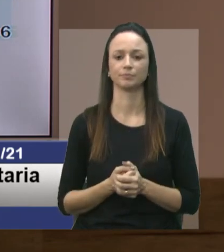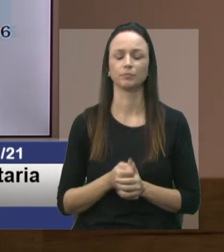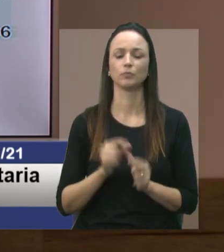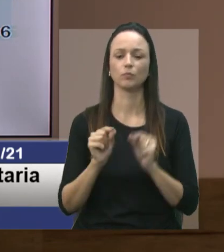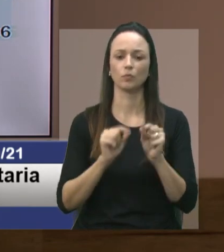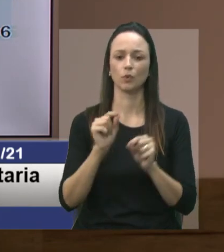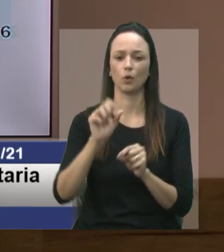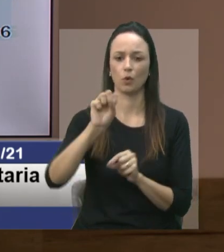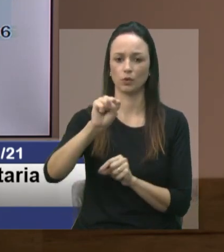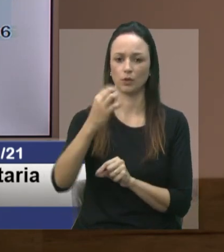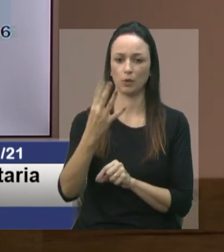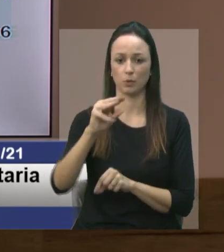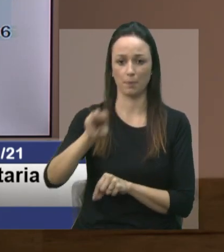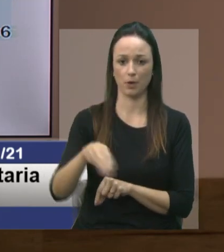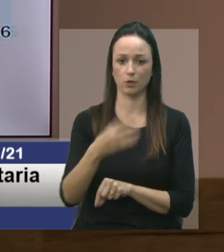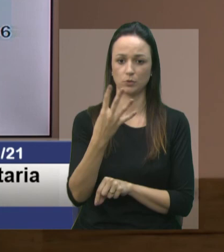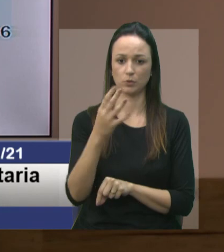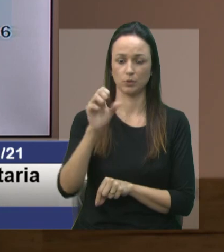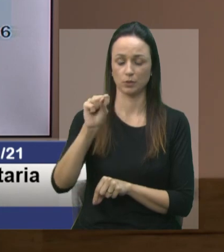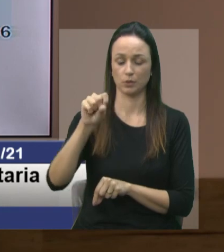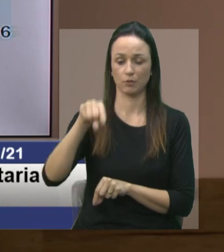equivale a